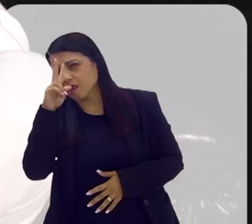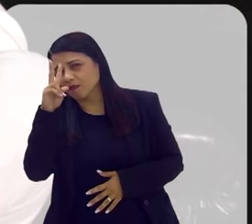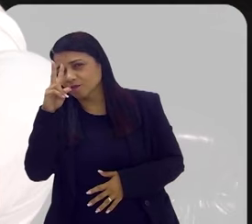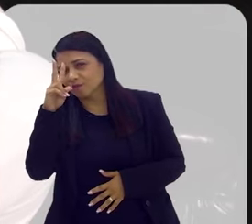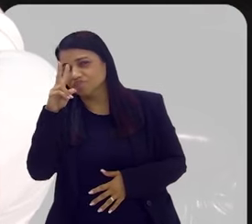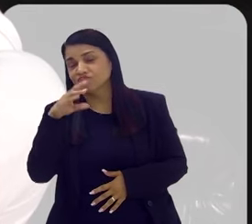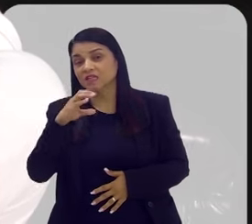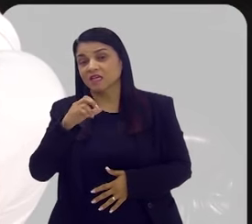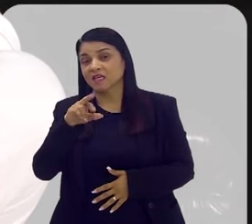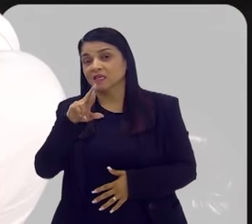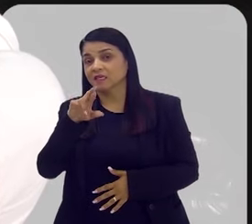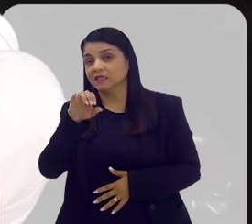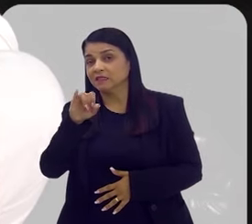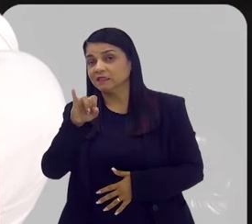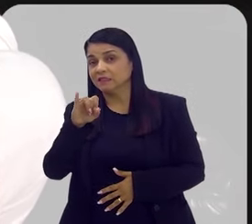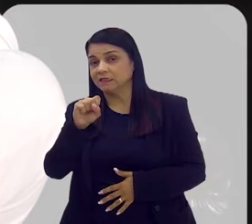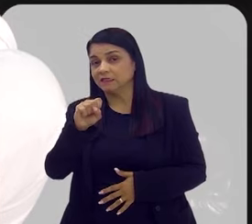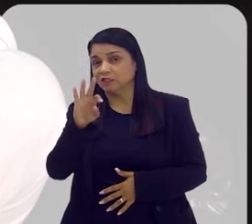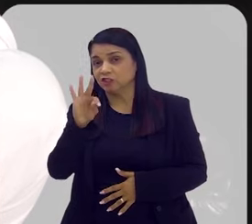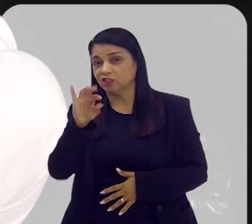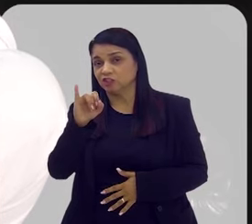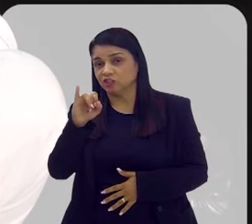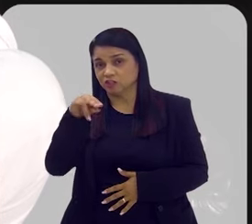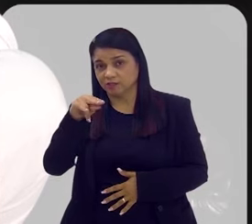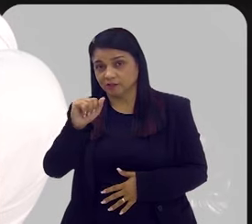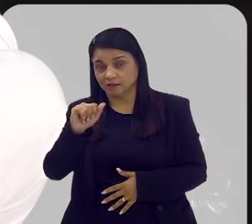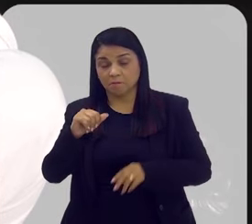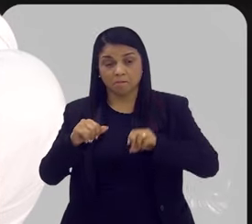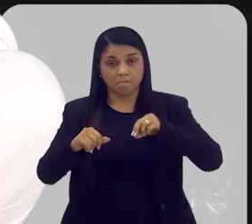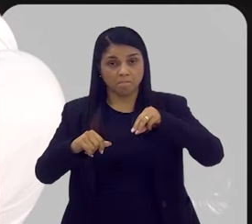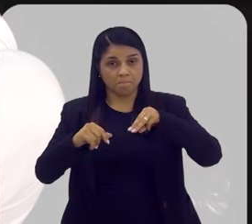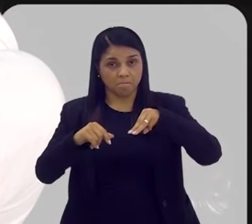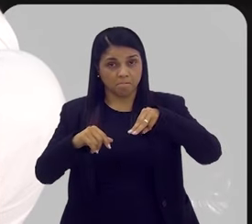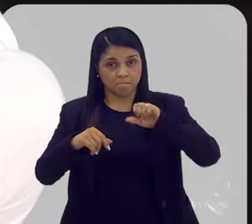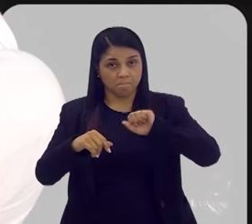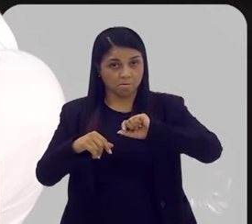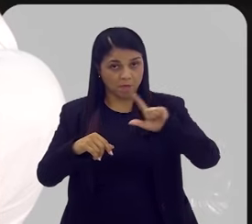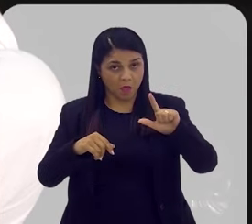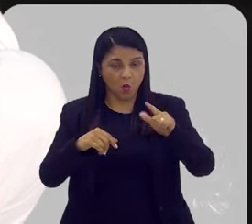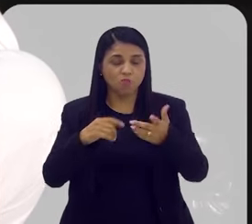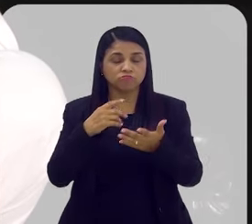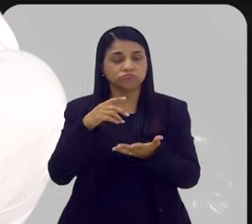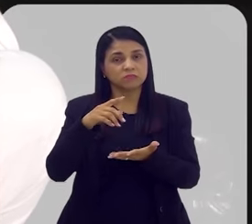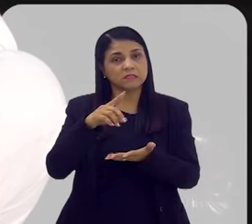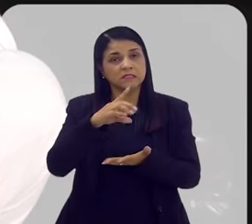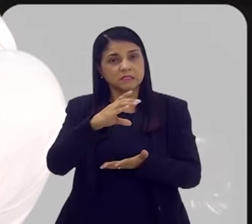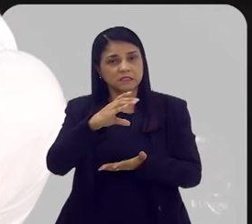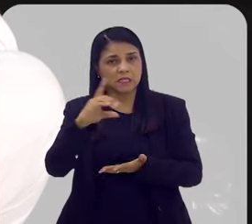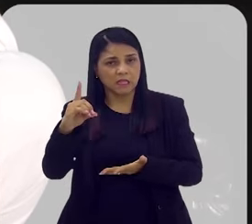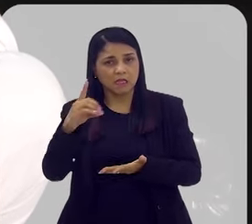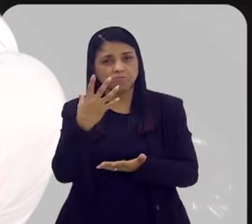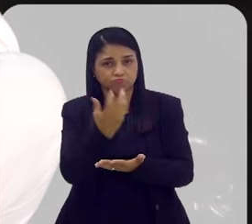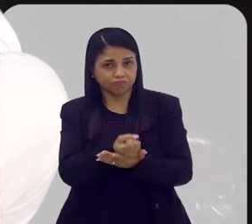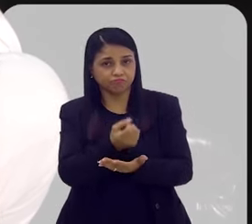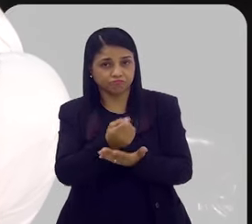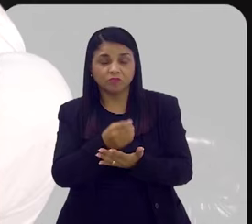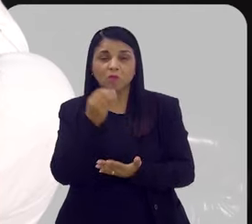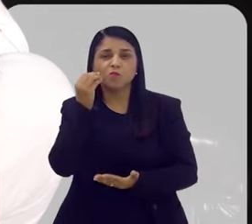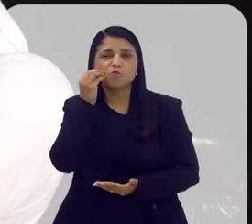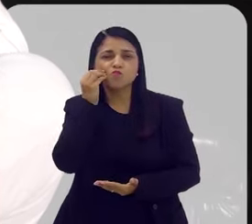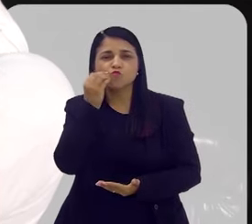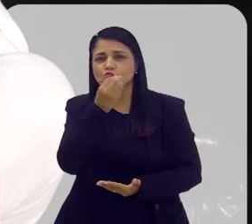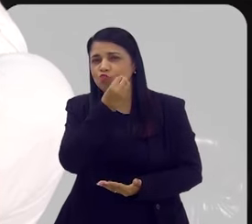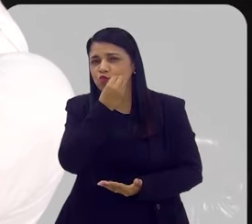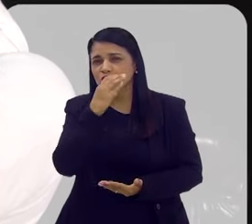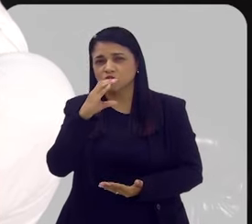lembro que a Cristina Mel gravou alguns CDs, algumas músicas, né? E eu até quero